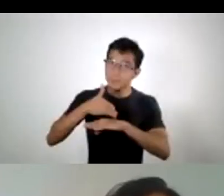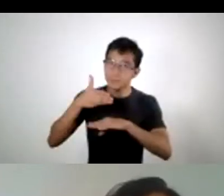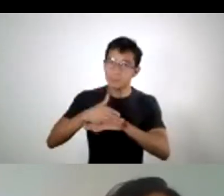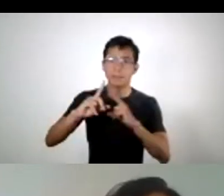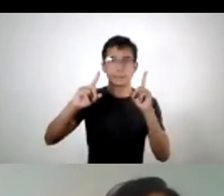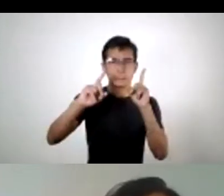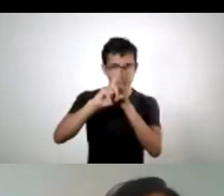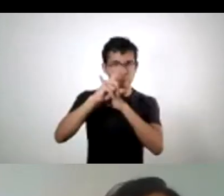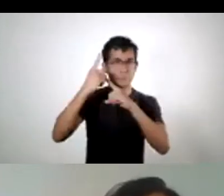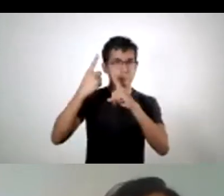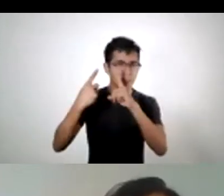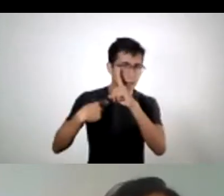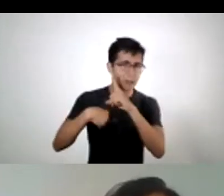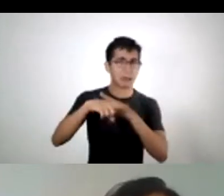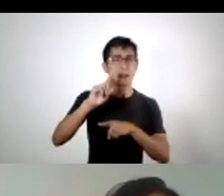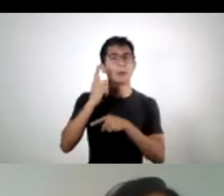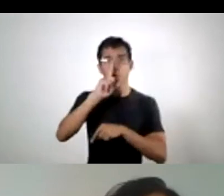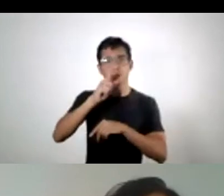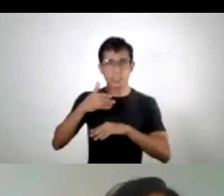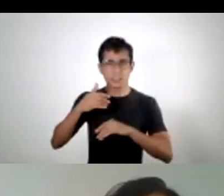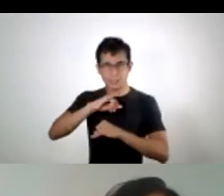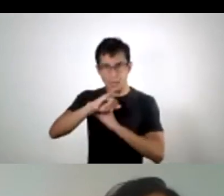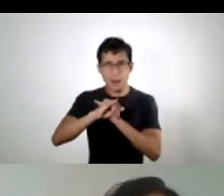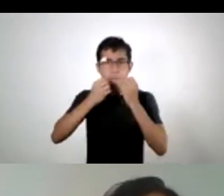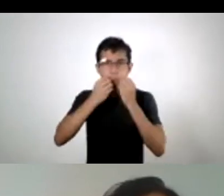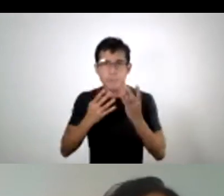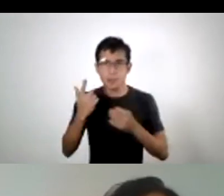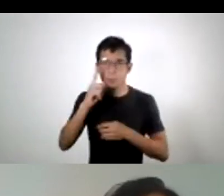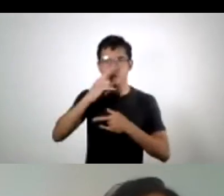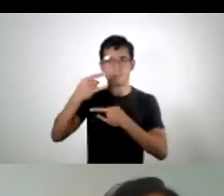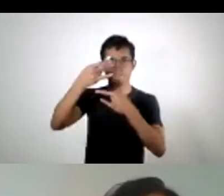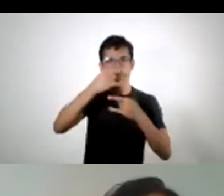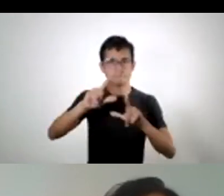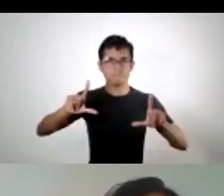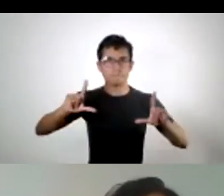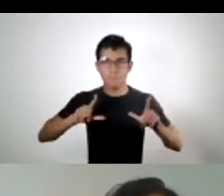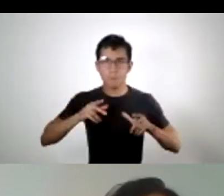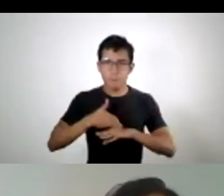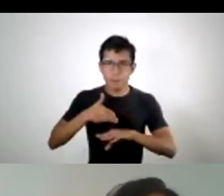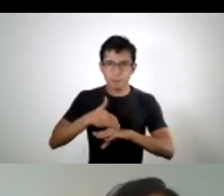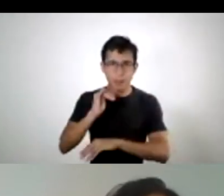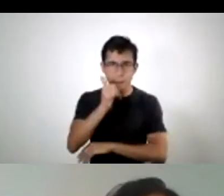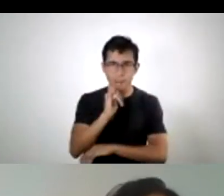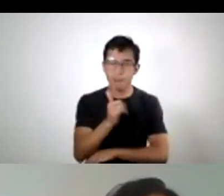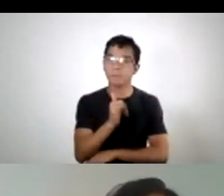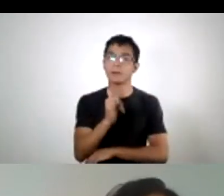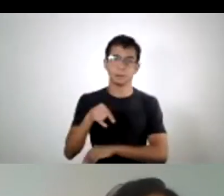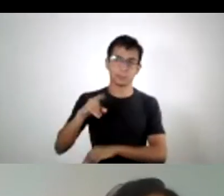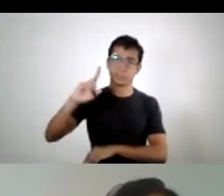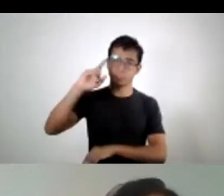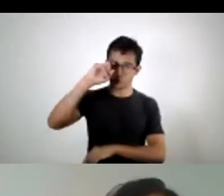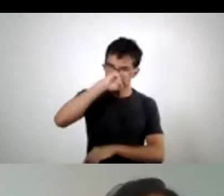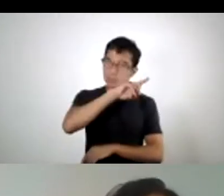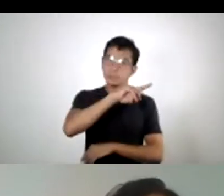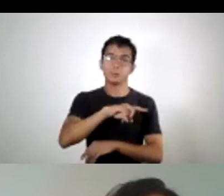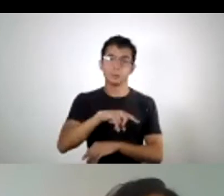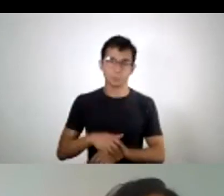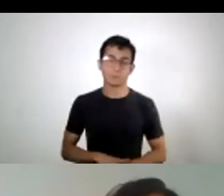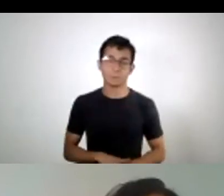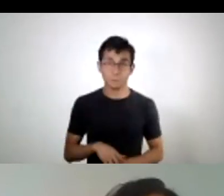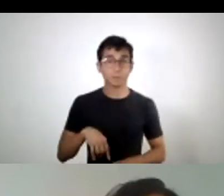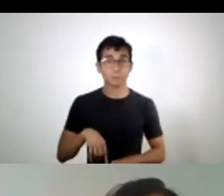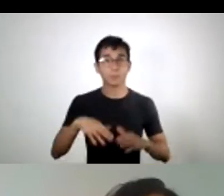Poder enunciar as nossas narrativas. Então, a gente é muito